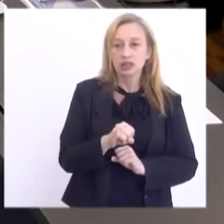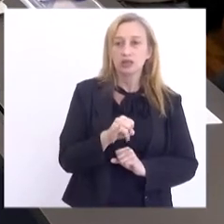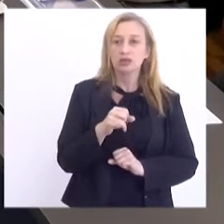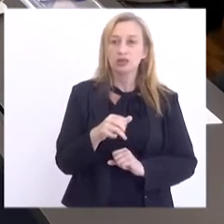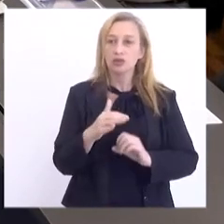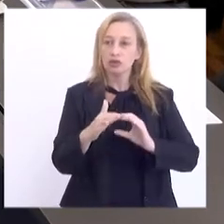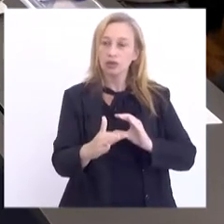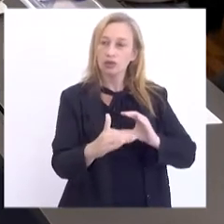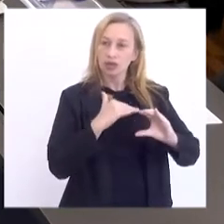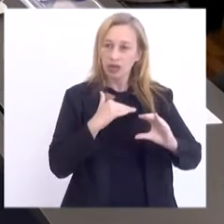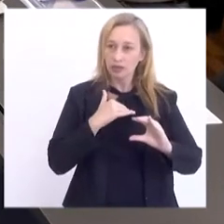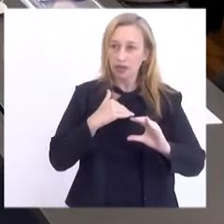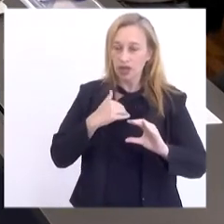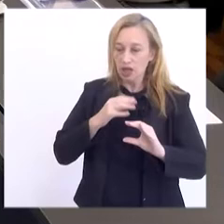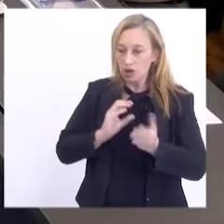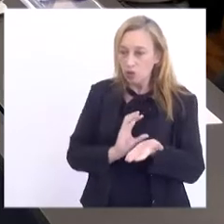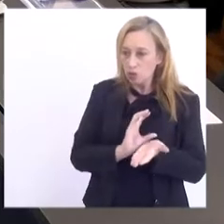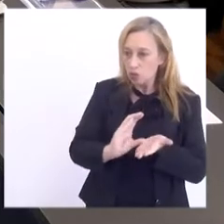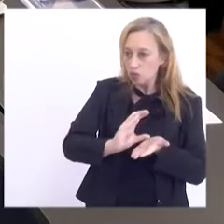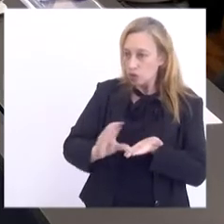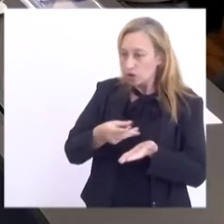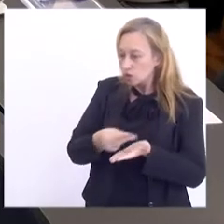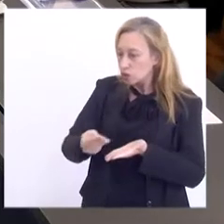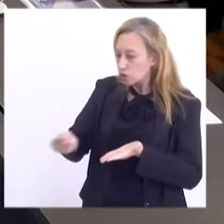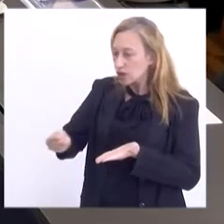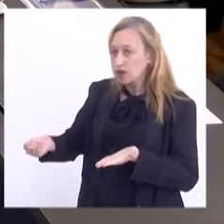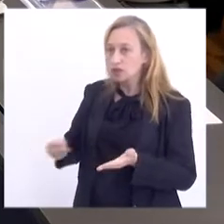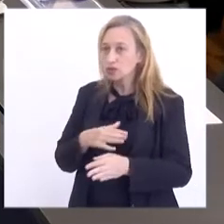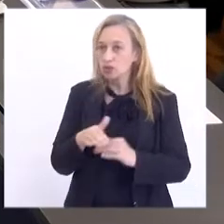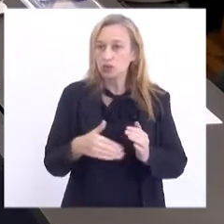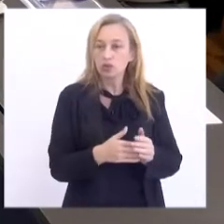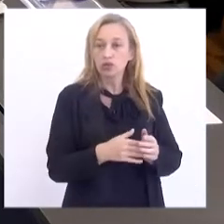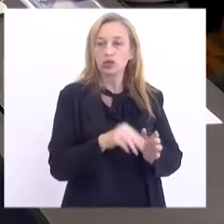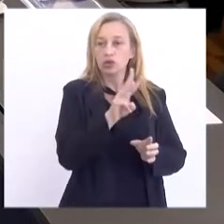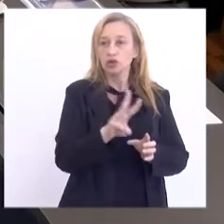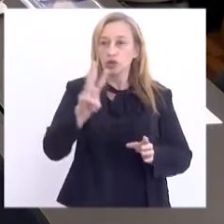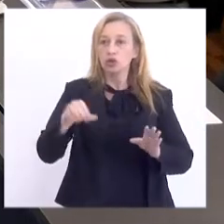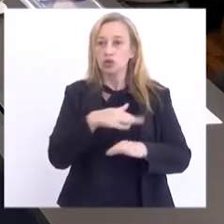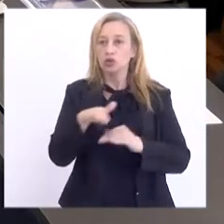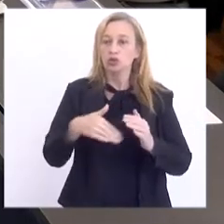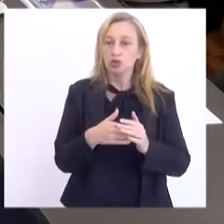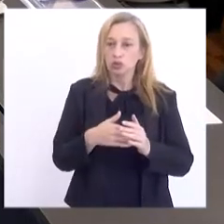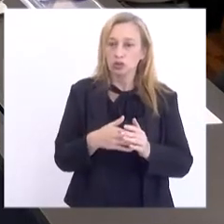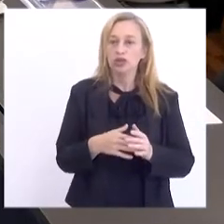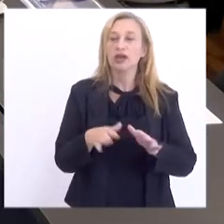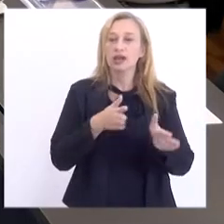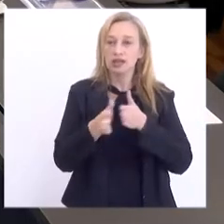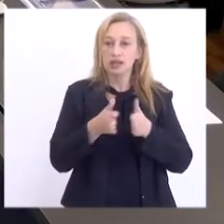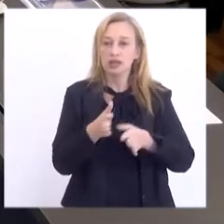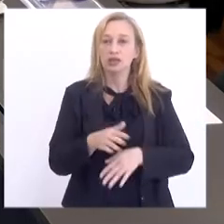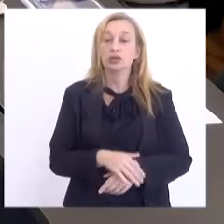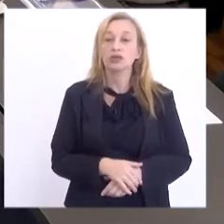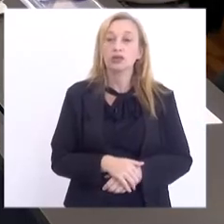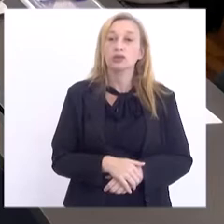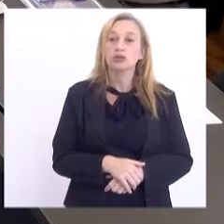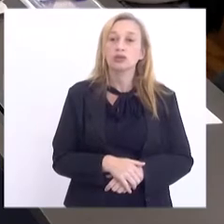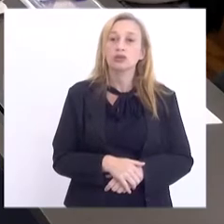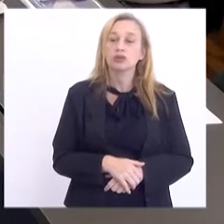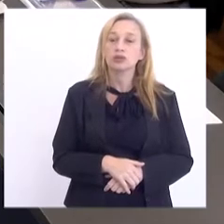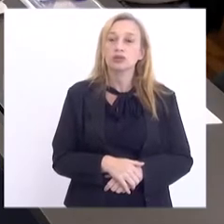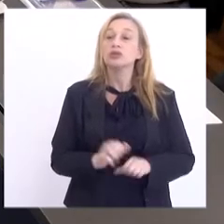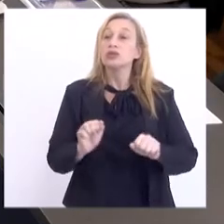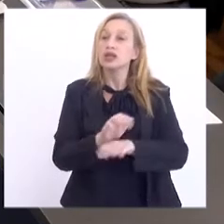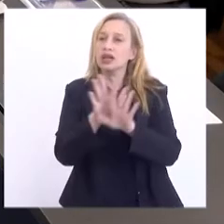primeira mão e caminha ela e faz chegar à presidência que eu boto no site aí todos tem tem acesso mas também vou mudar